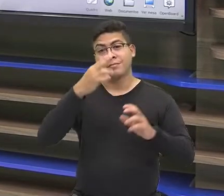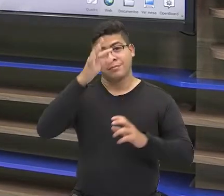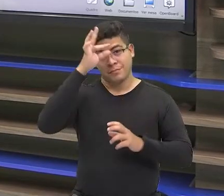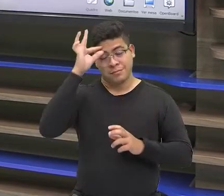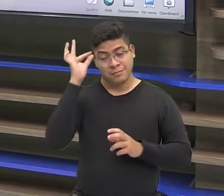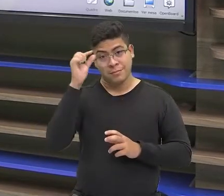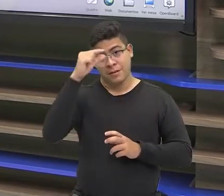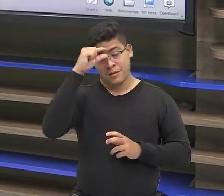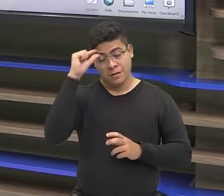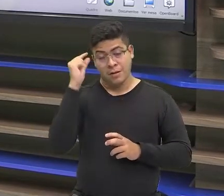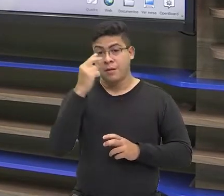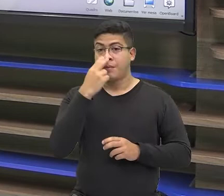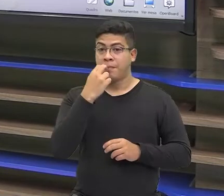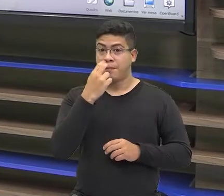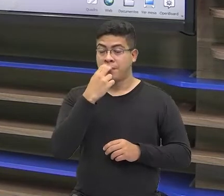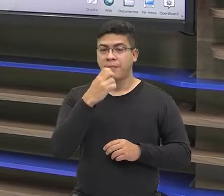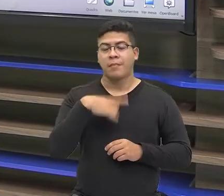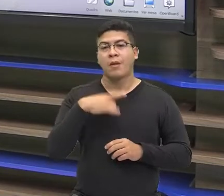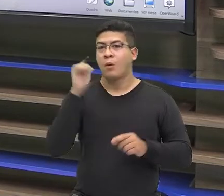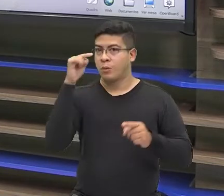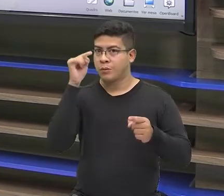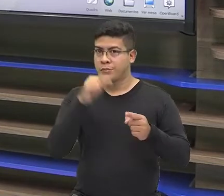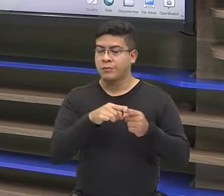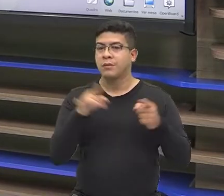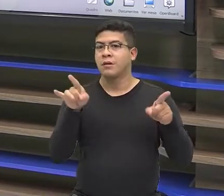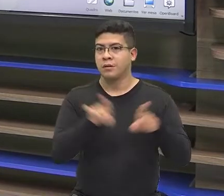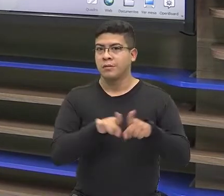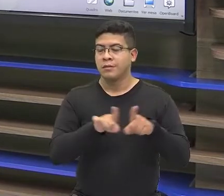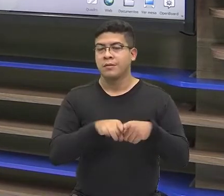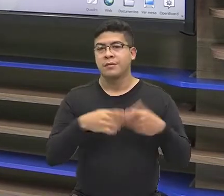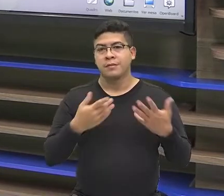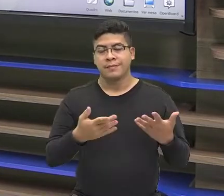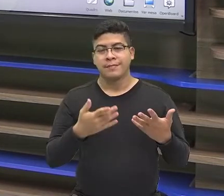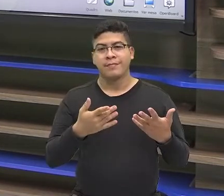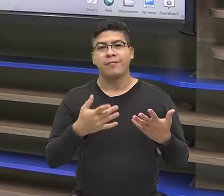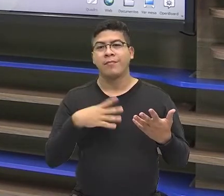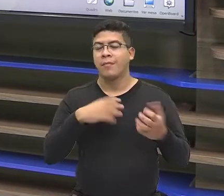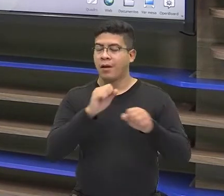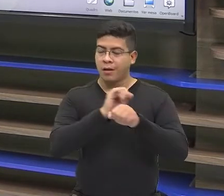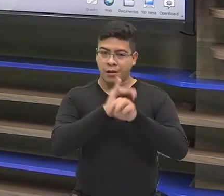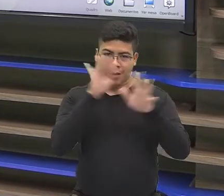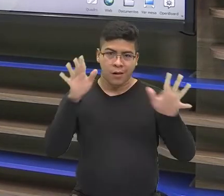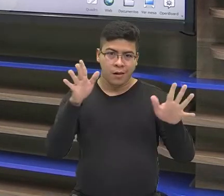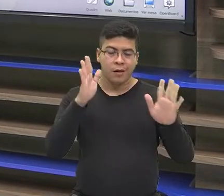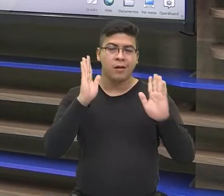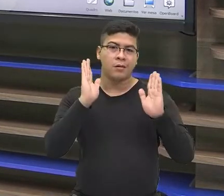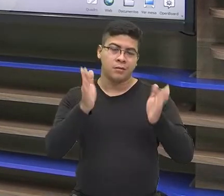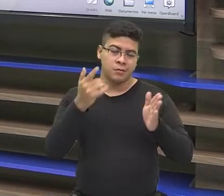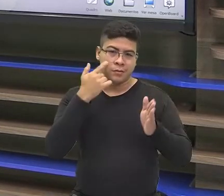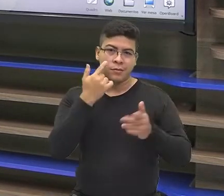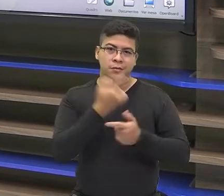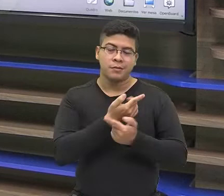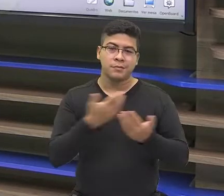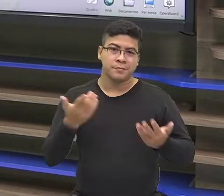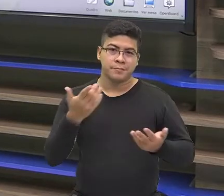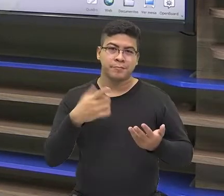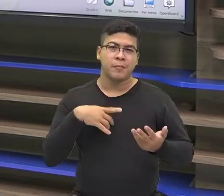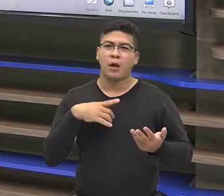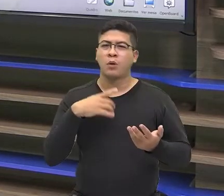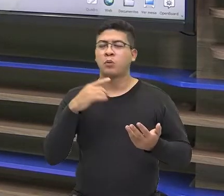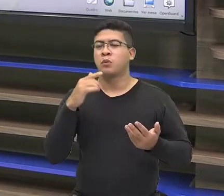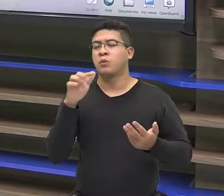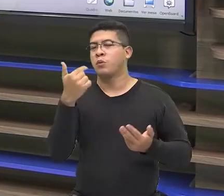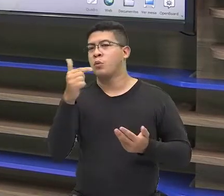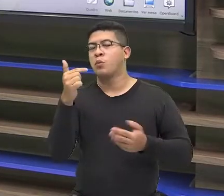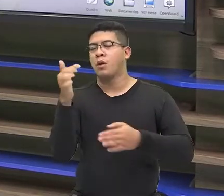também. A linguagem dele é objetiva, é uma linguagem objetiva, clara, né? Não tem aquela